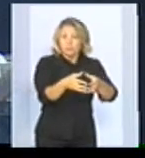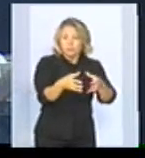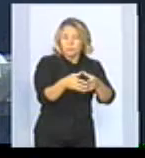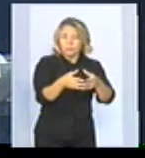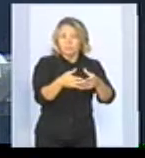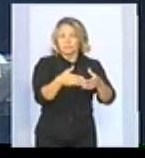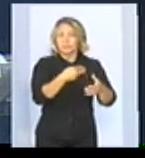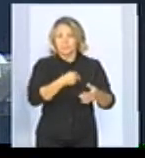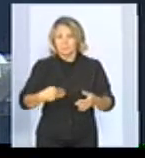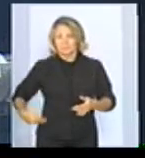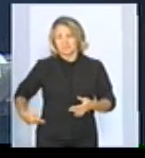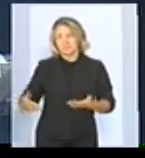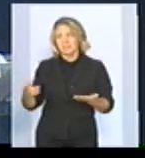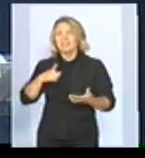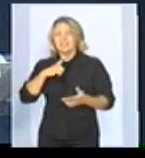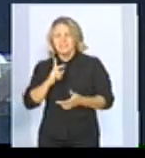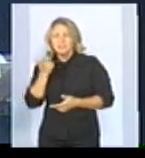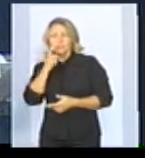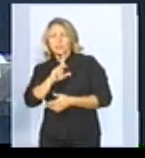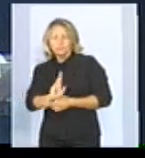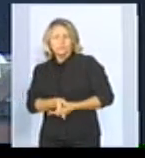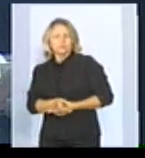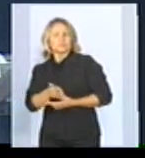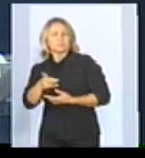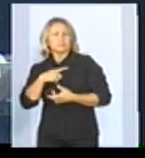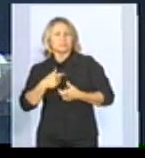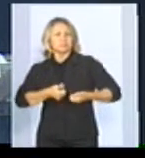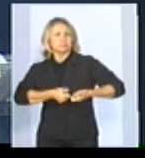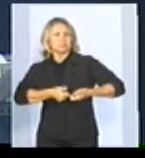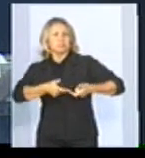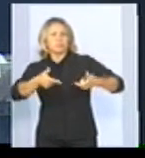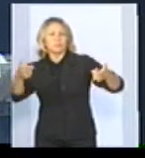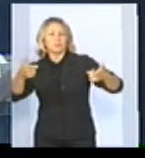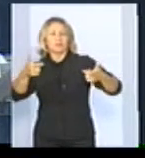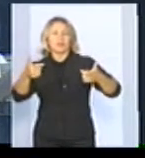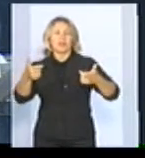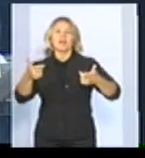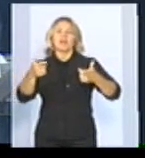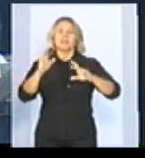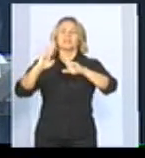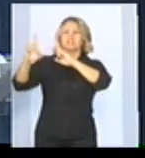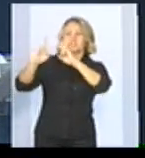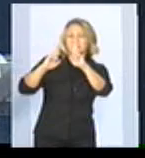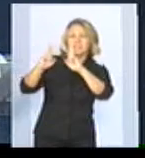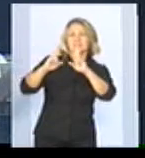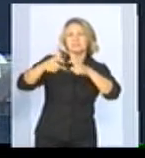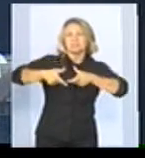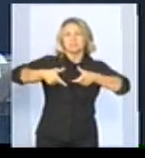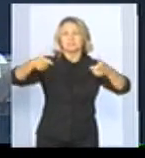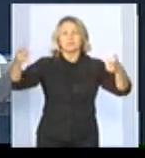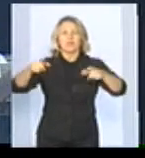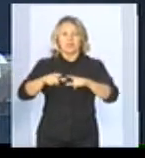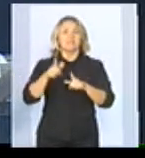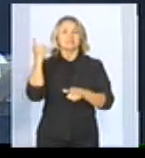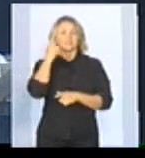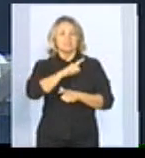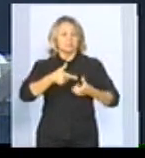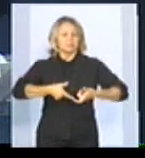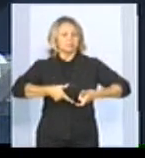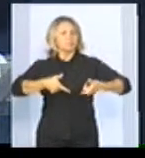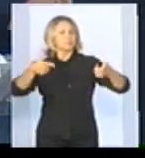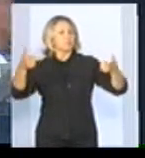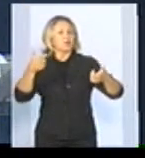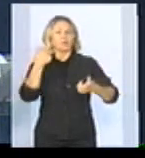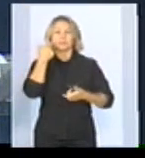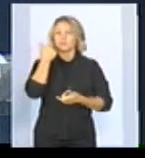seguindo o seu próprio ritmo a sua expansão de redes eh ele tem avançado até hoje de forma regular